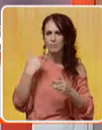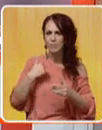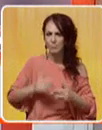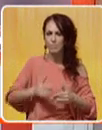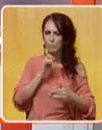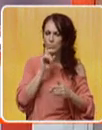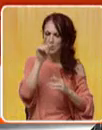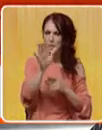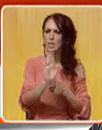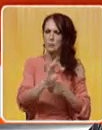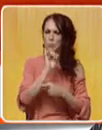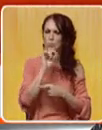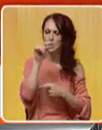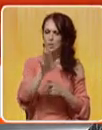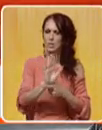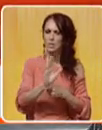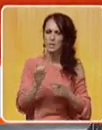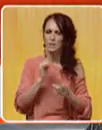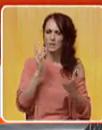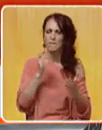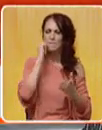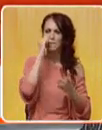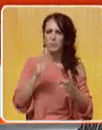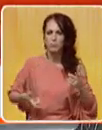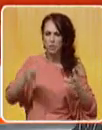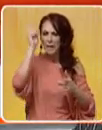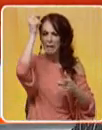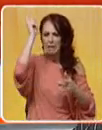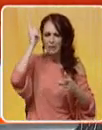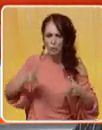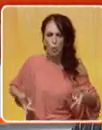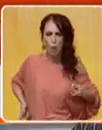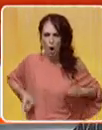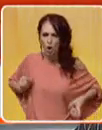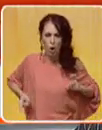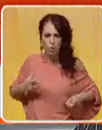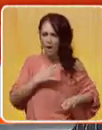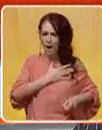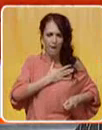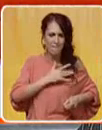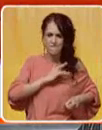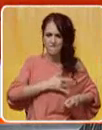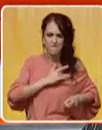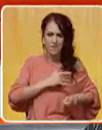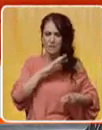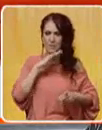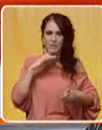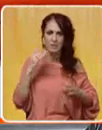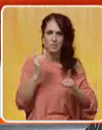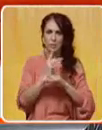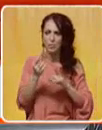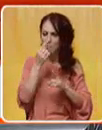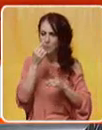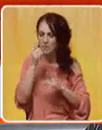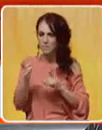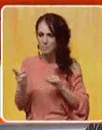já já podia era ao cinema já e então filmes de cobb bois e índios era era a minha maravilha não é e os é curioso porque eu gostava